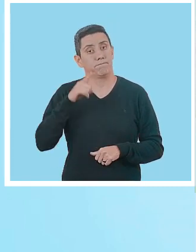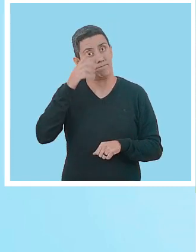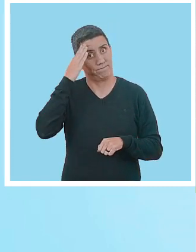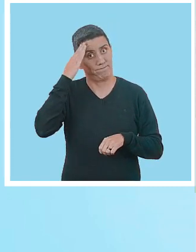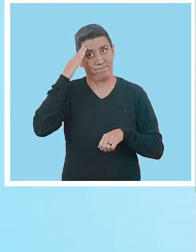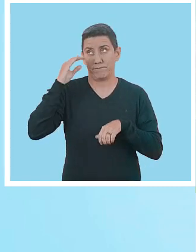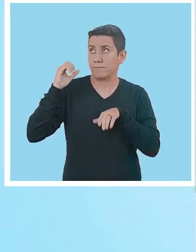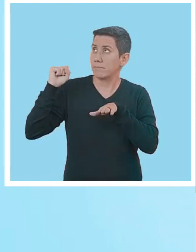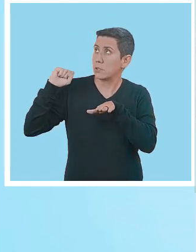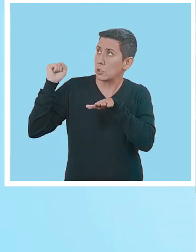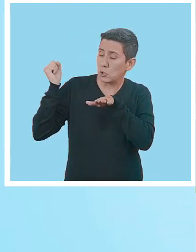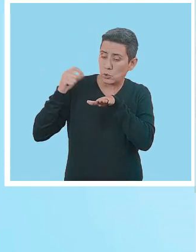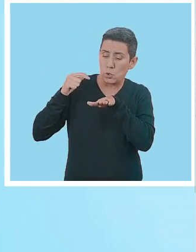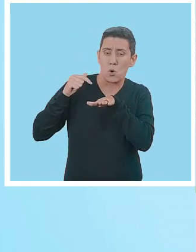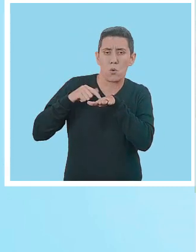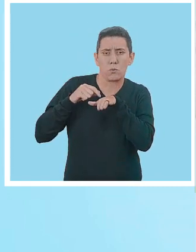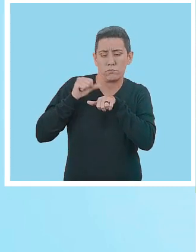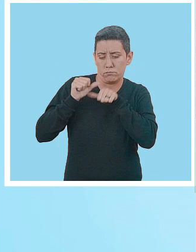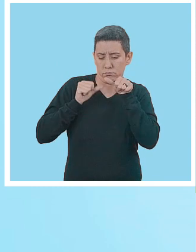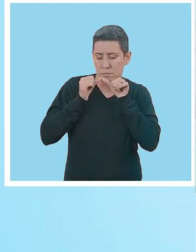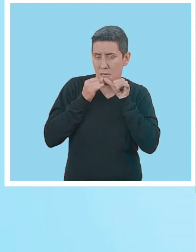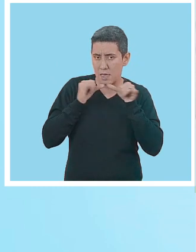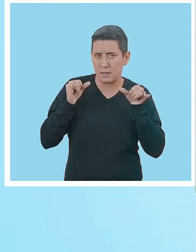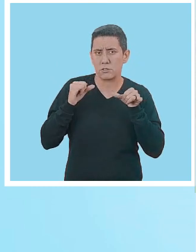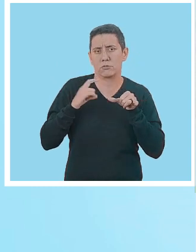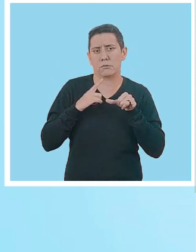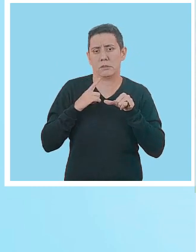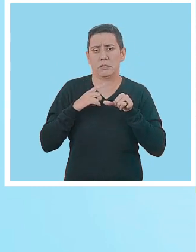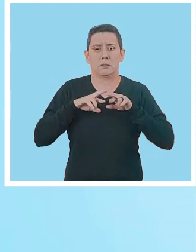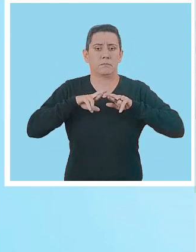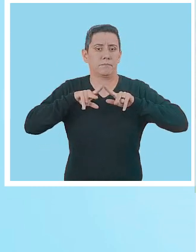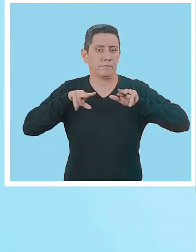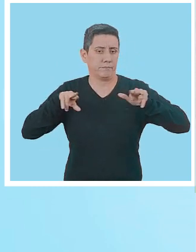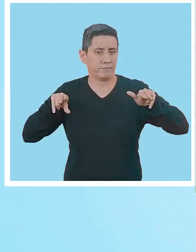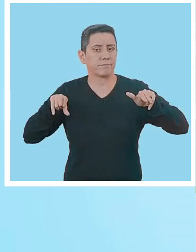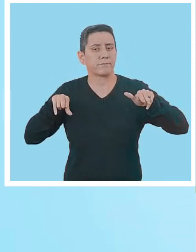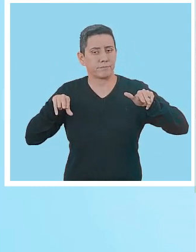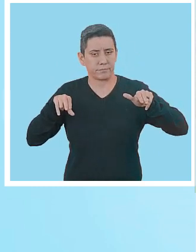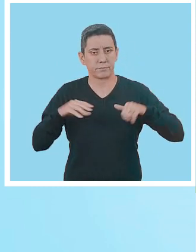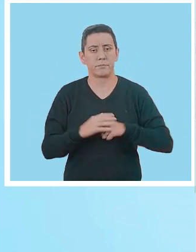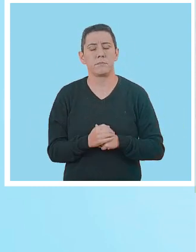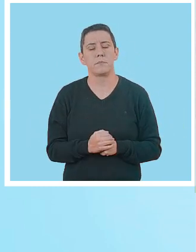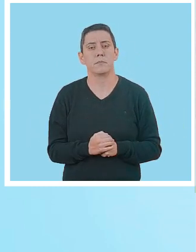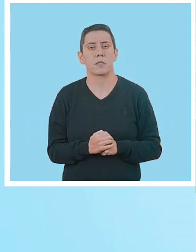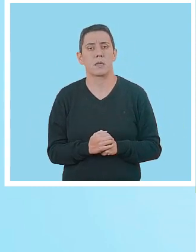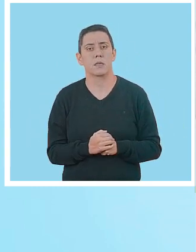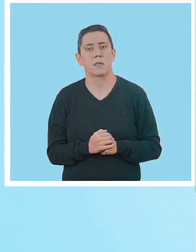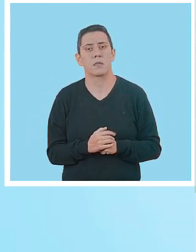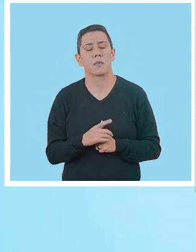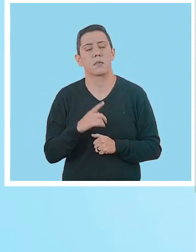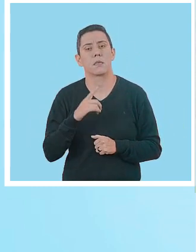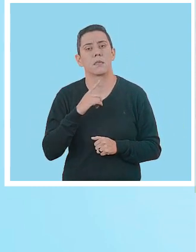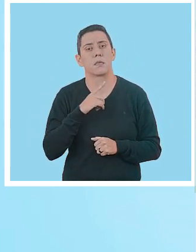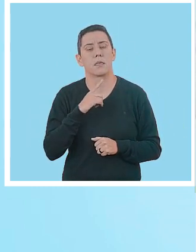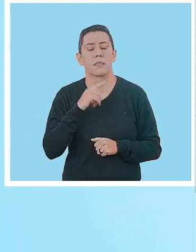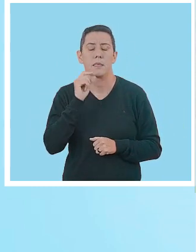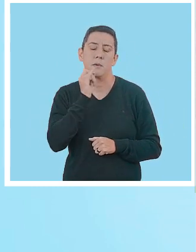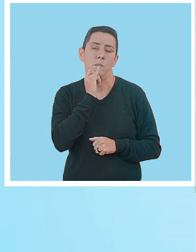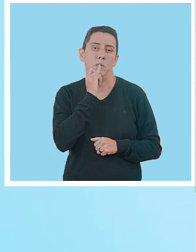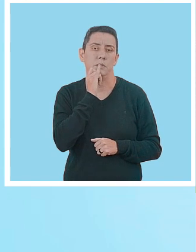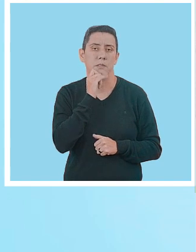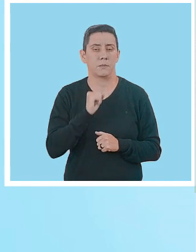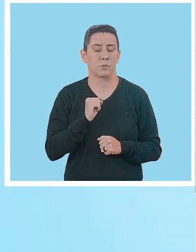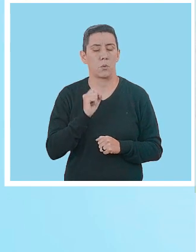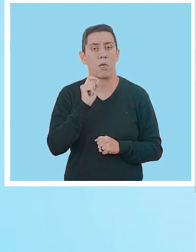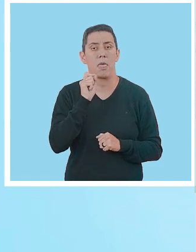ela tem vários vários Portes então desde quem vai estar lá na sua casa que a linha